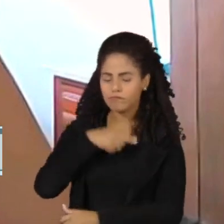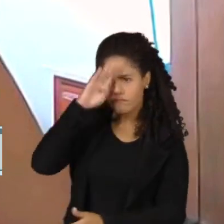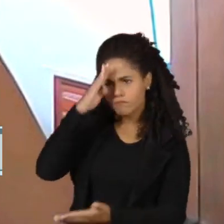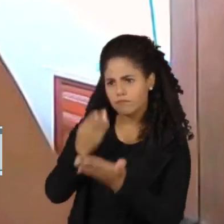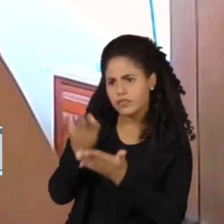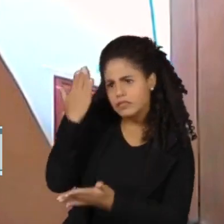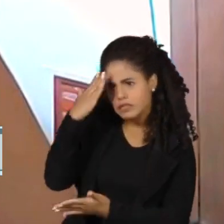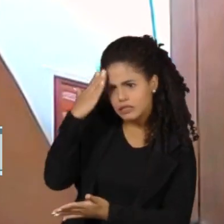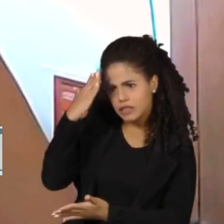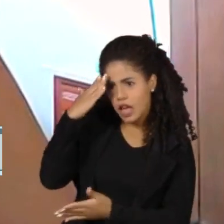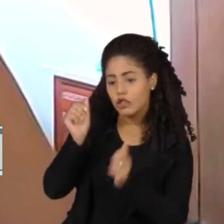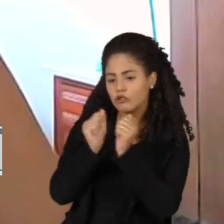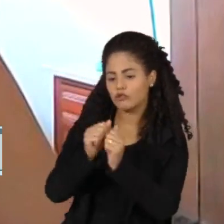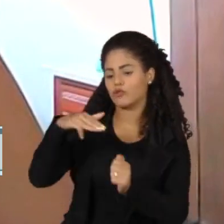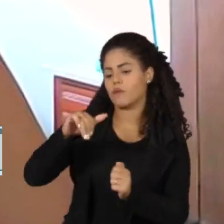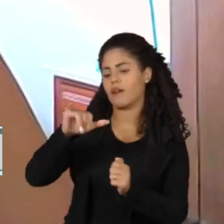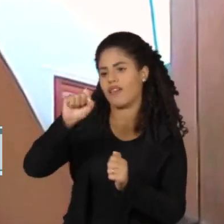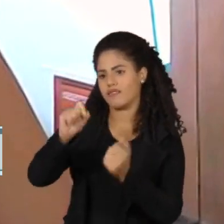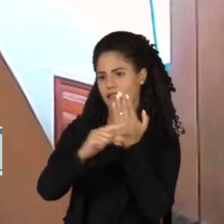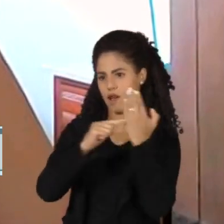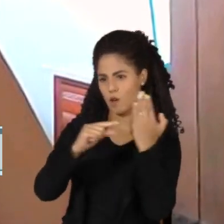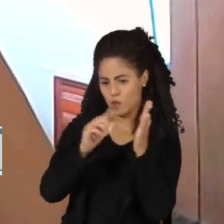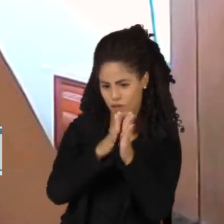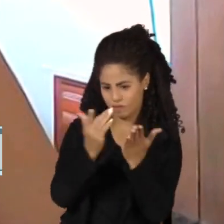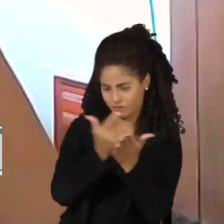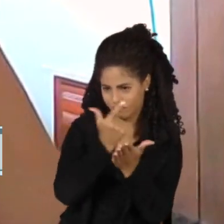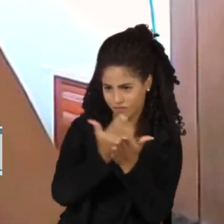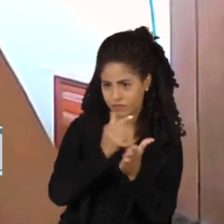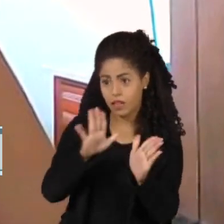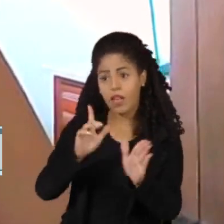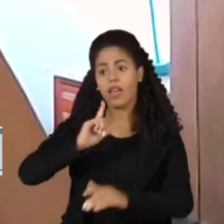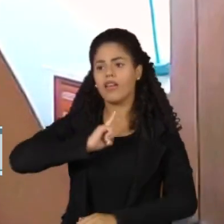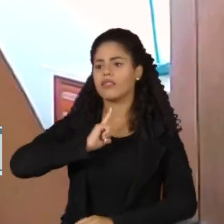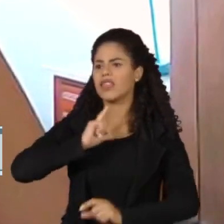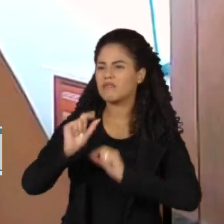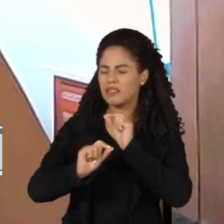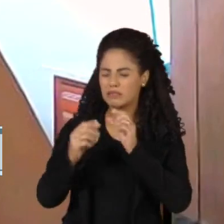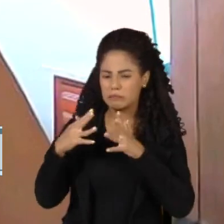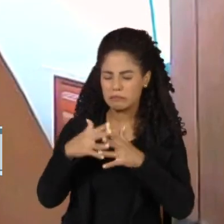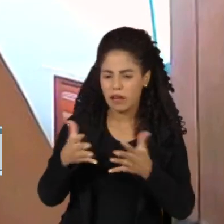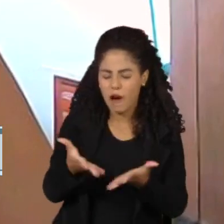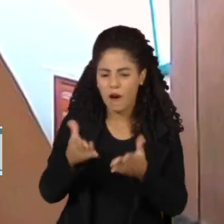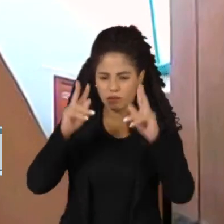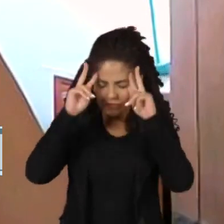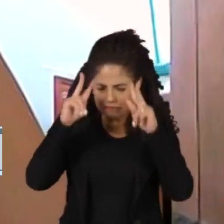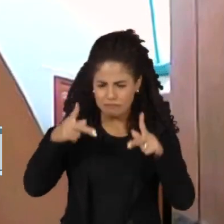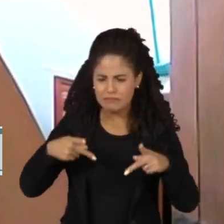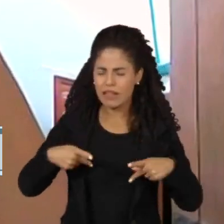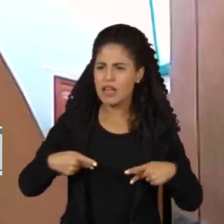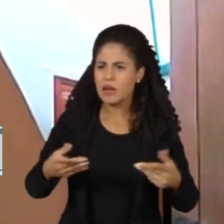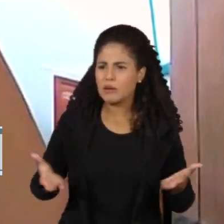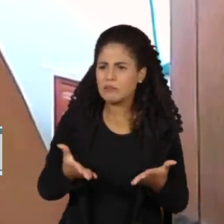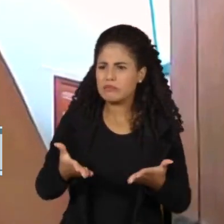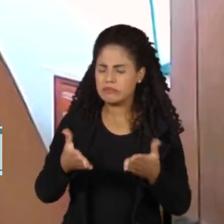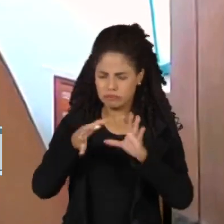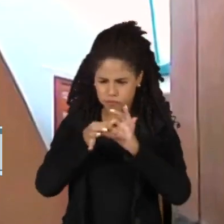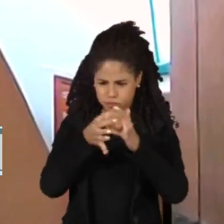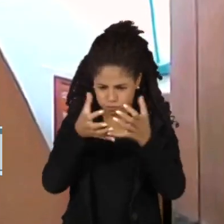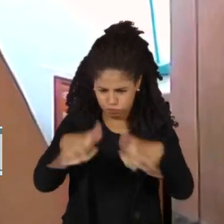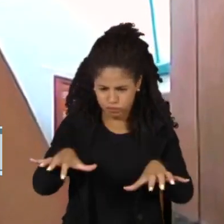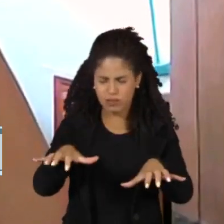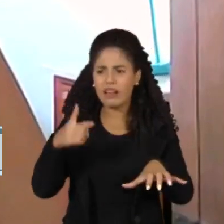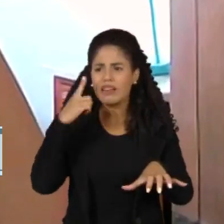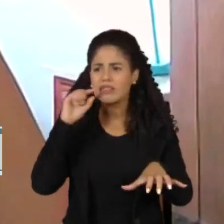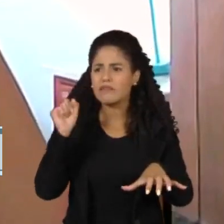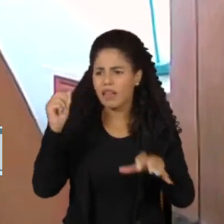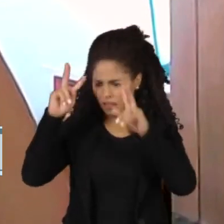a Maísa, que é a outra autora do livro, que houve uma interrupção do ser humano, uma desconexão do